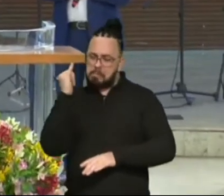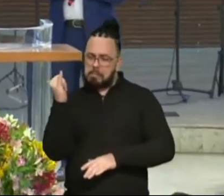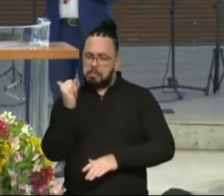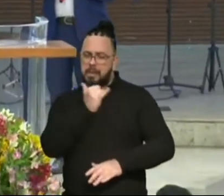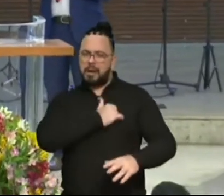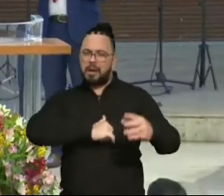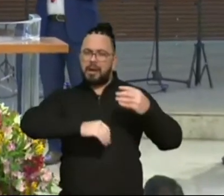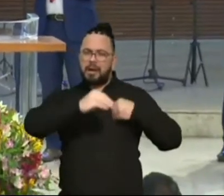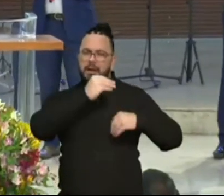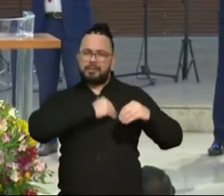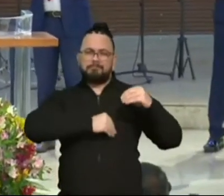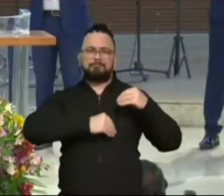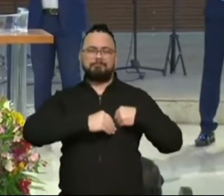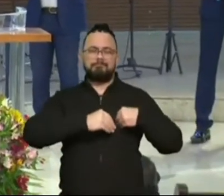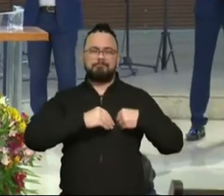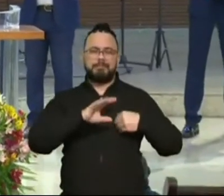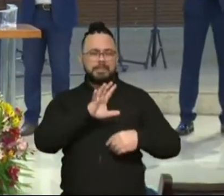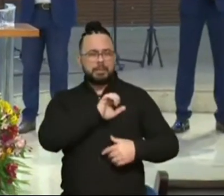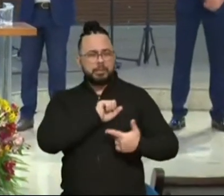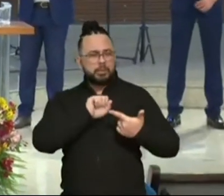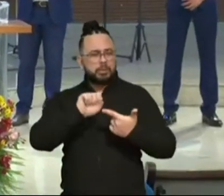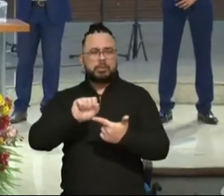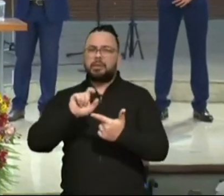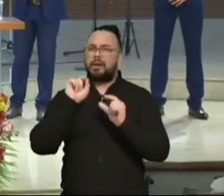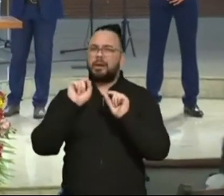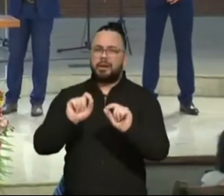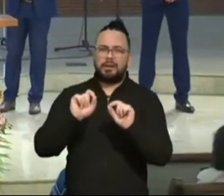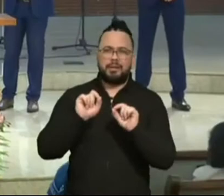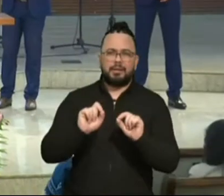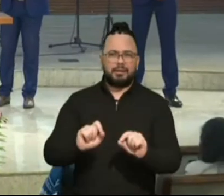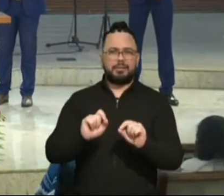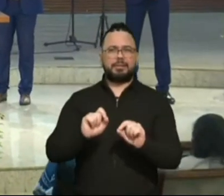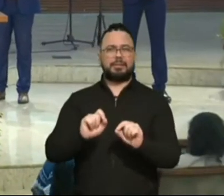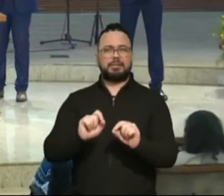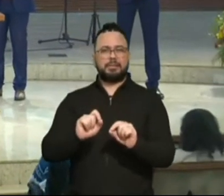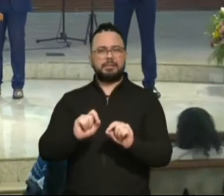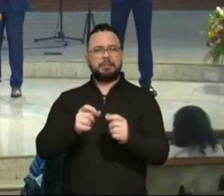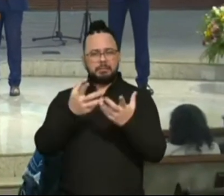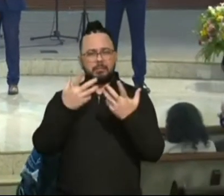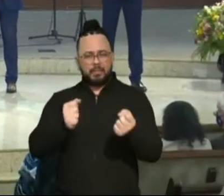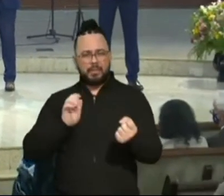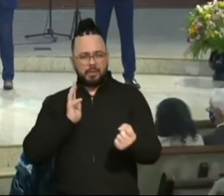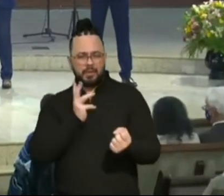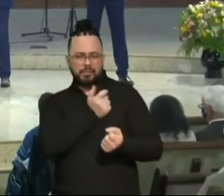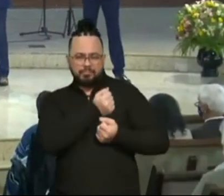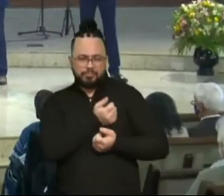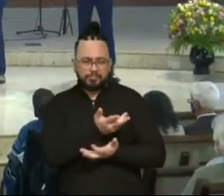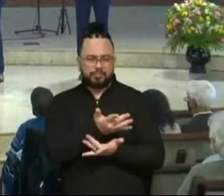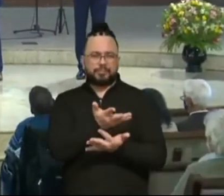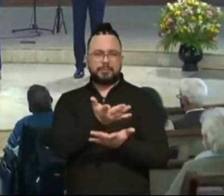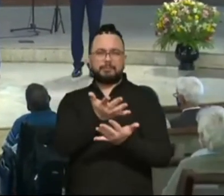Que amor é esse que concede salvação,